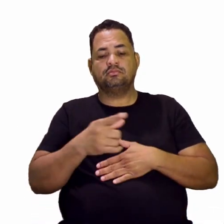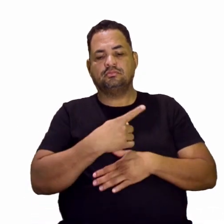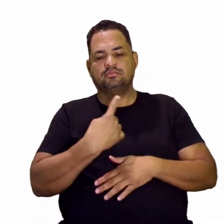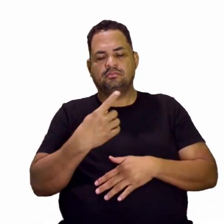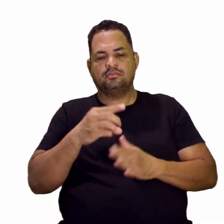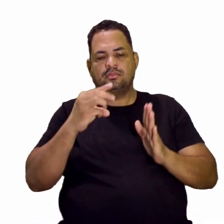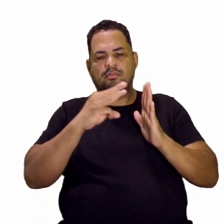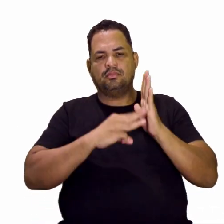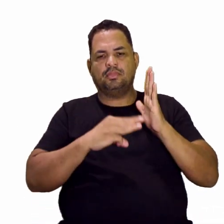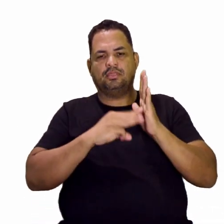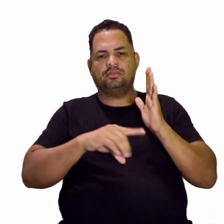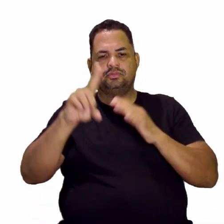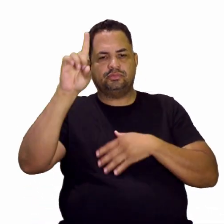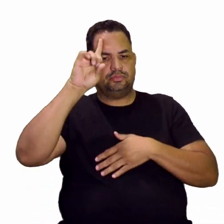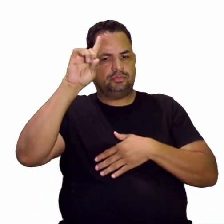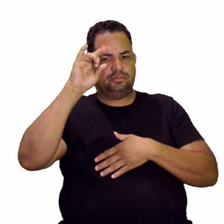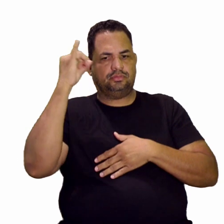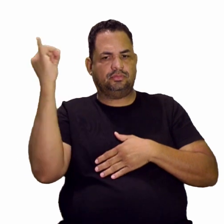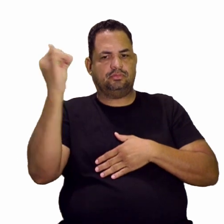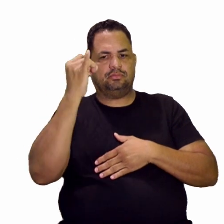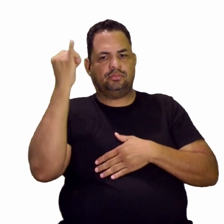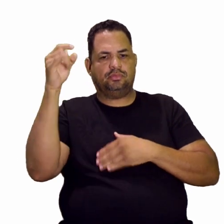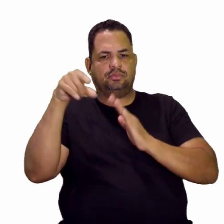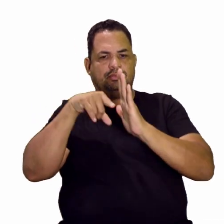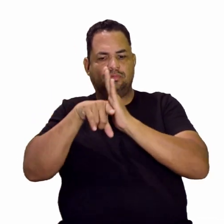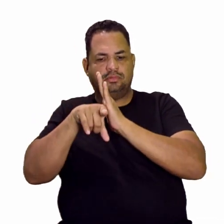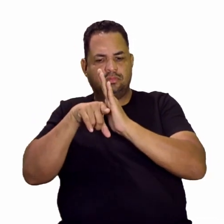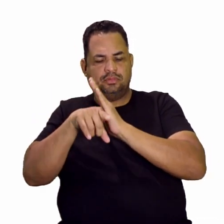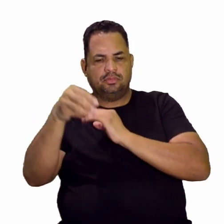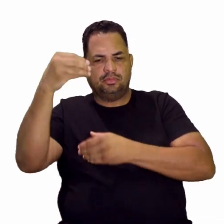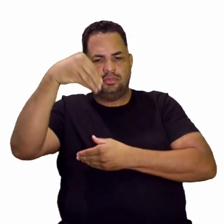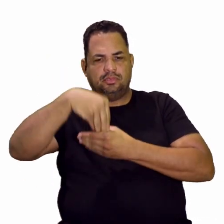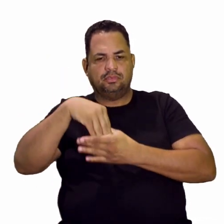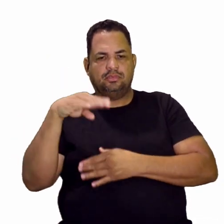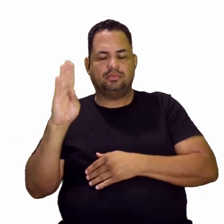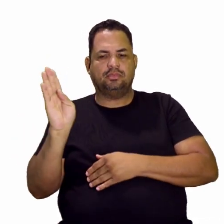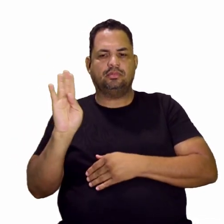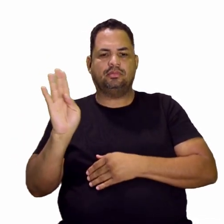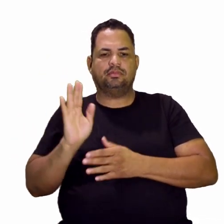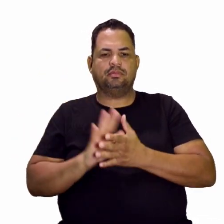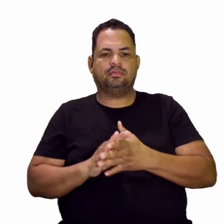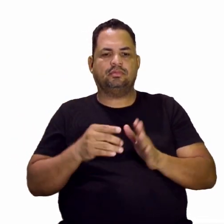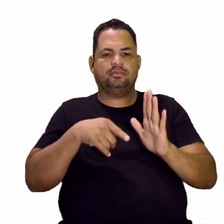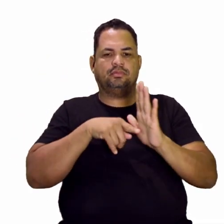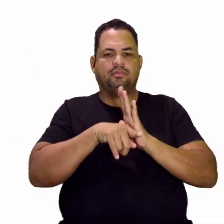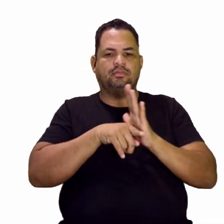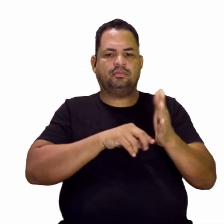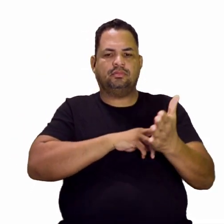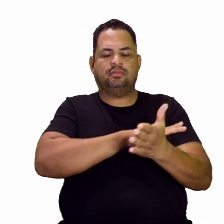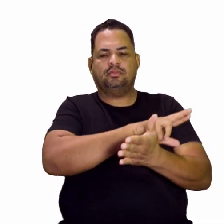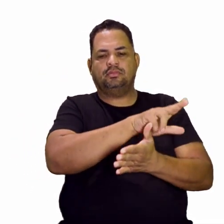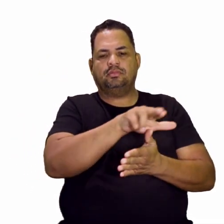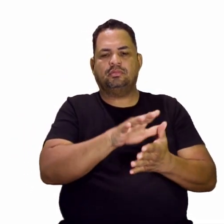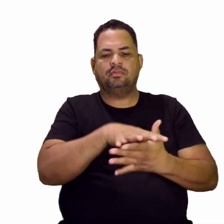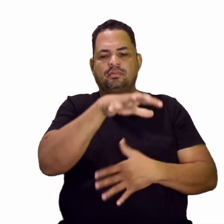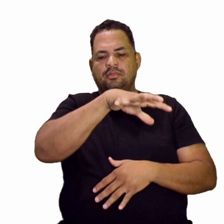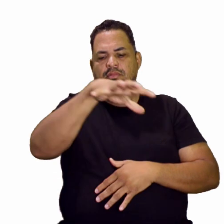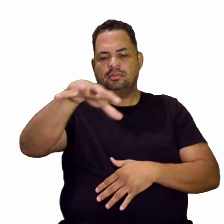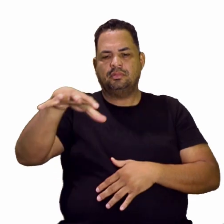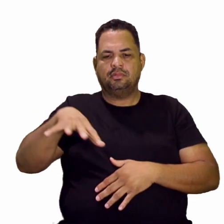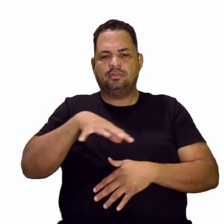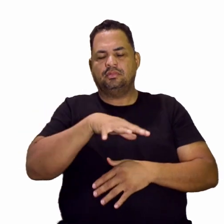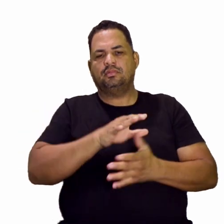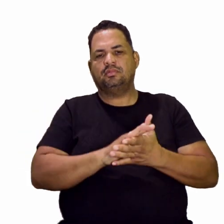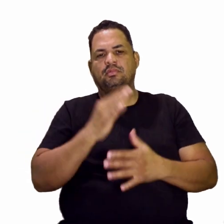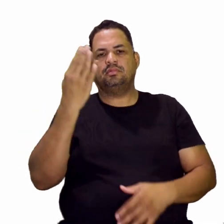cotidiano, a importância da pesquisa em biologia e pesquisa nas diversas áreas de